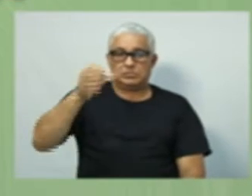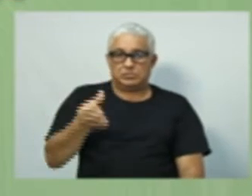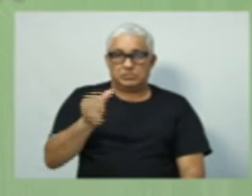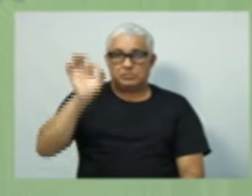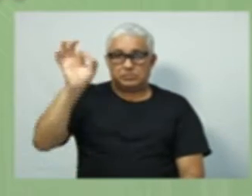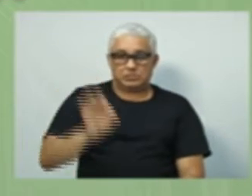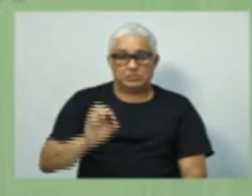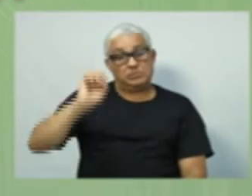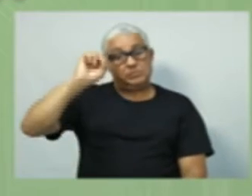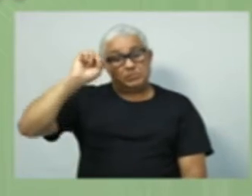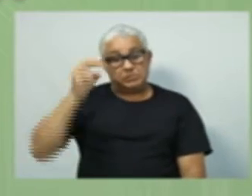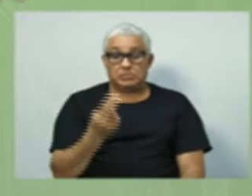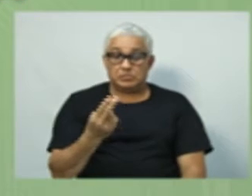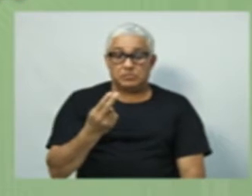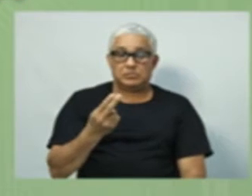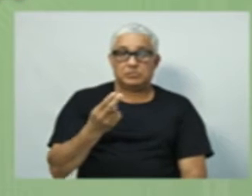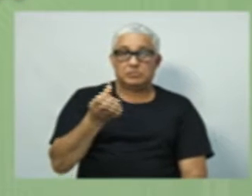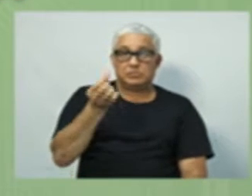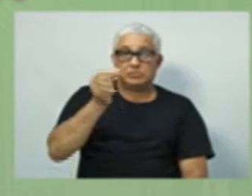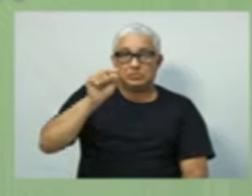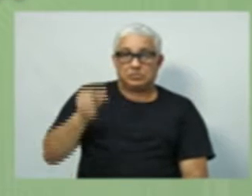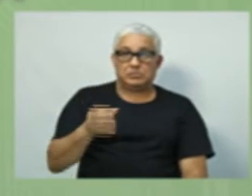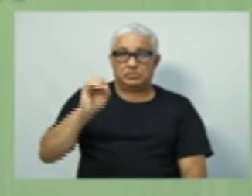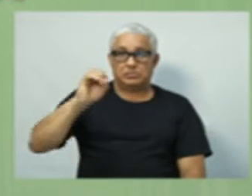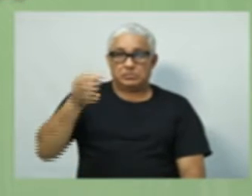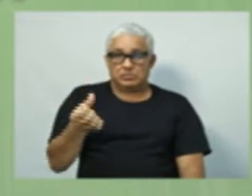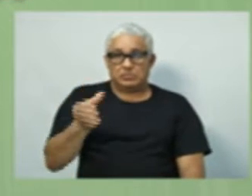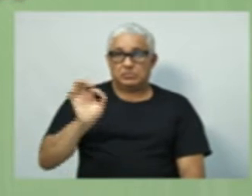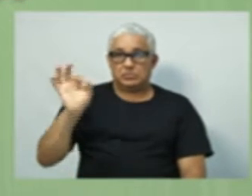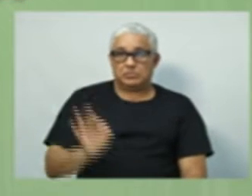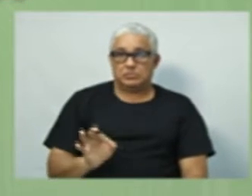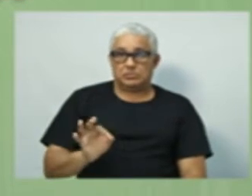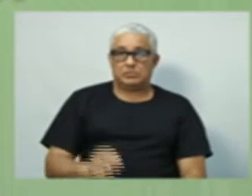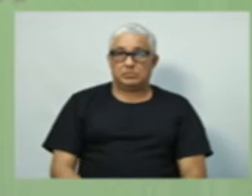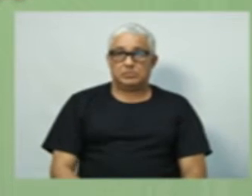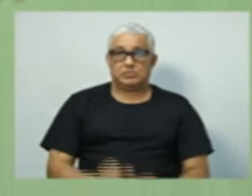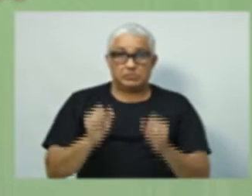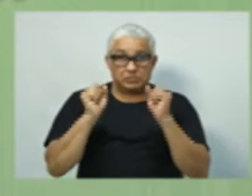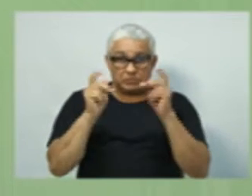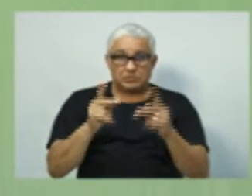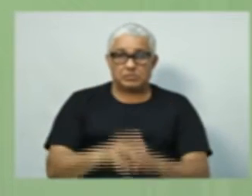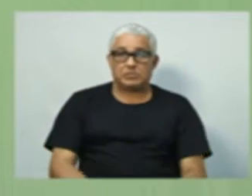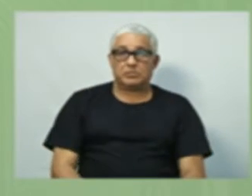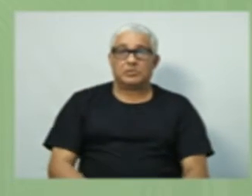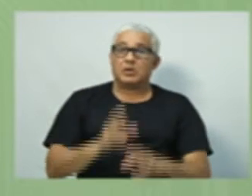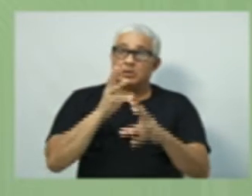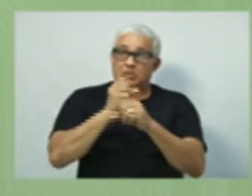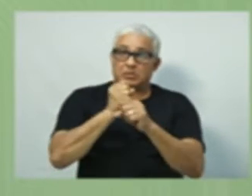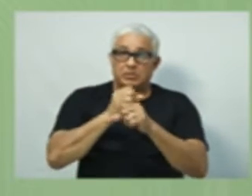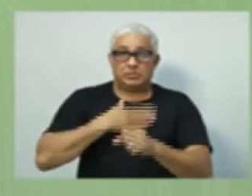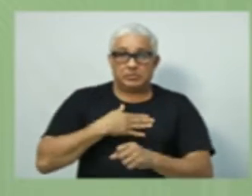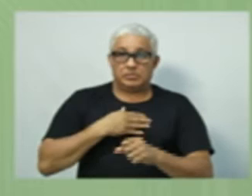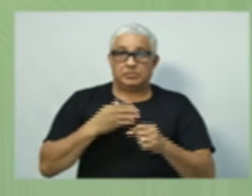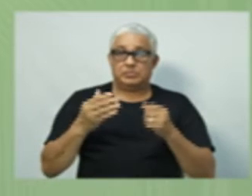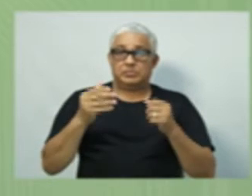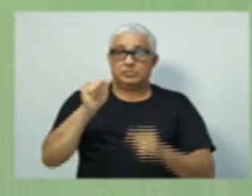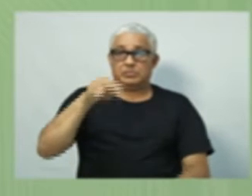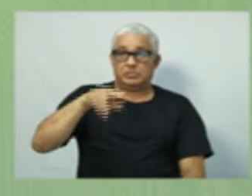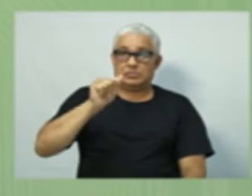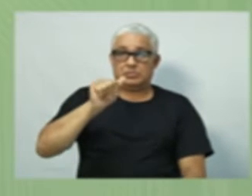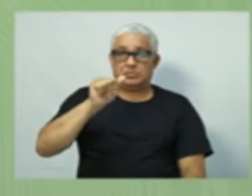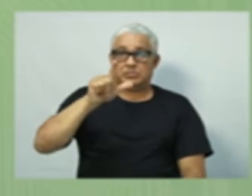ou uma variação de 6,06 por cento ok esse é o cálculo da minha análise horizontal